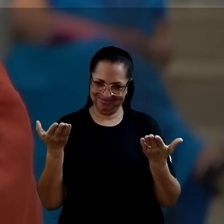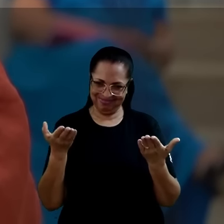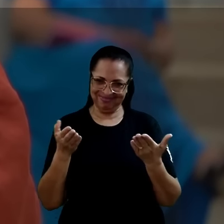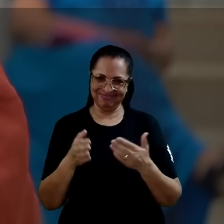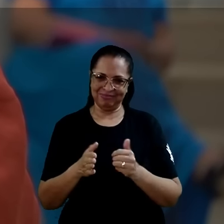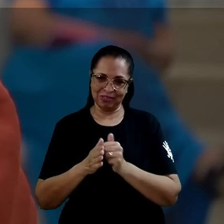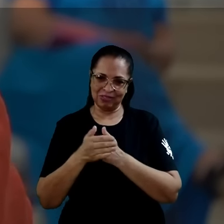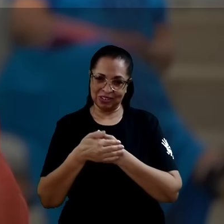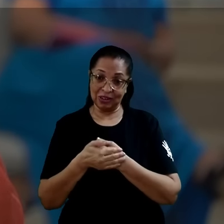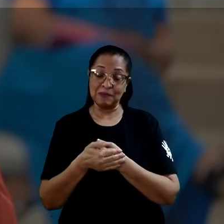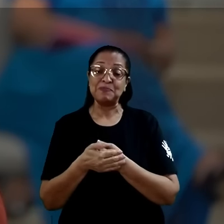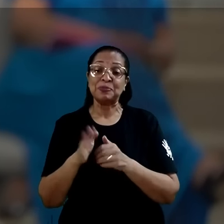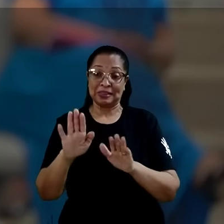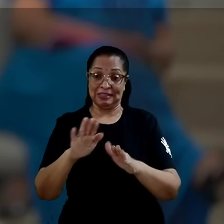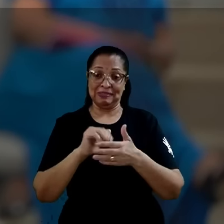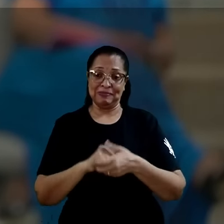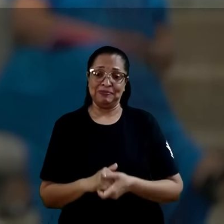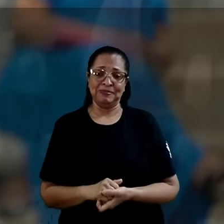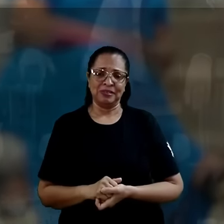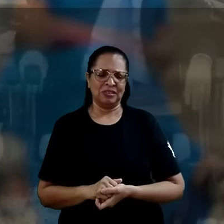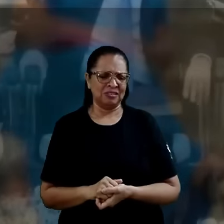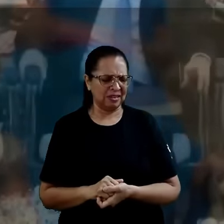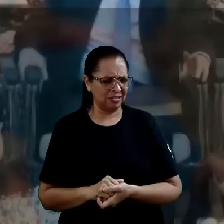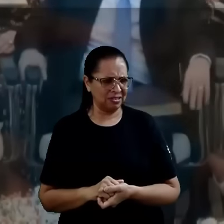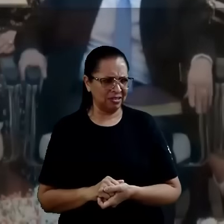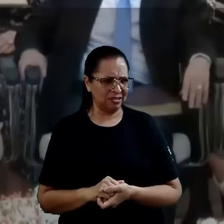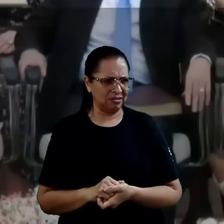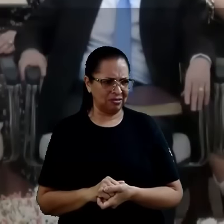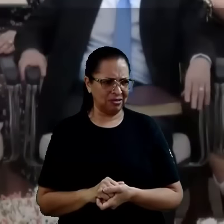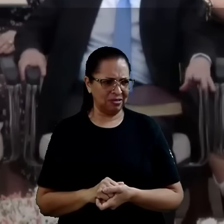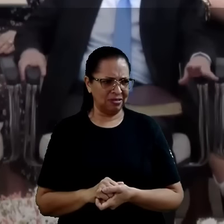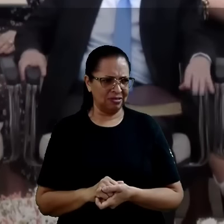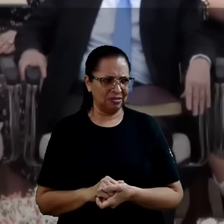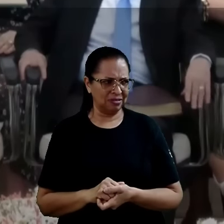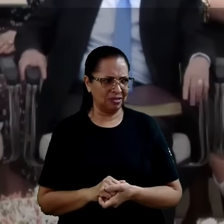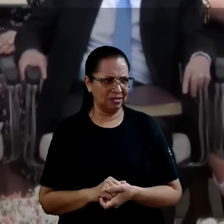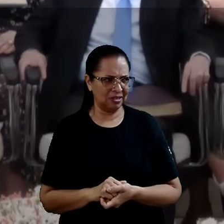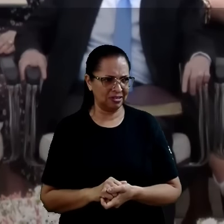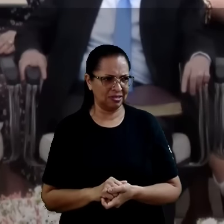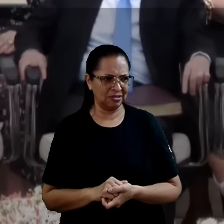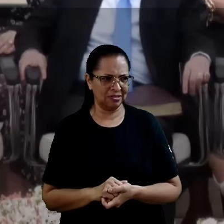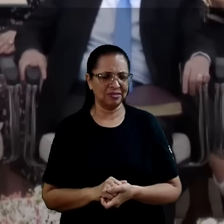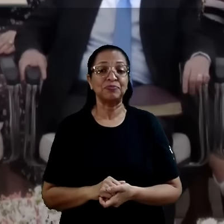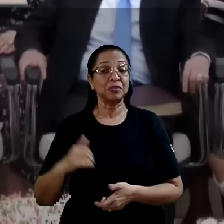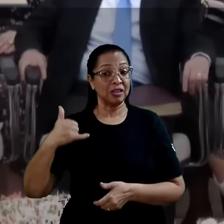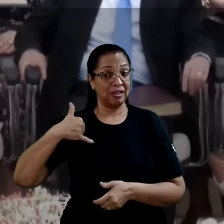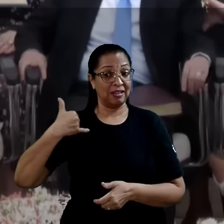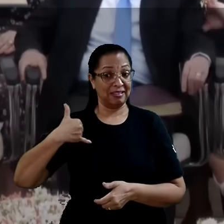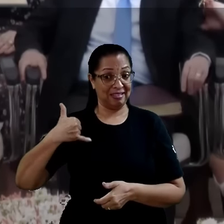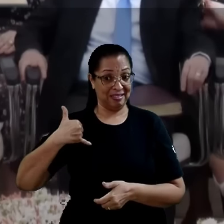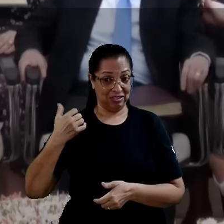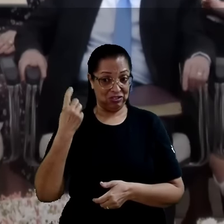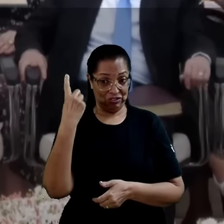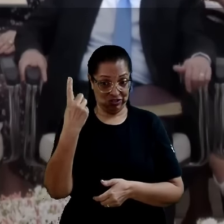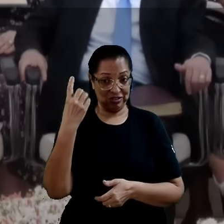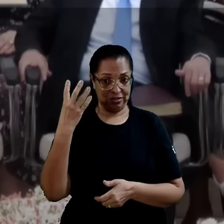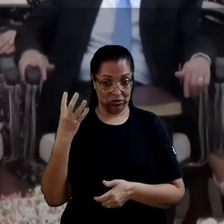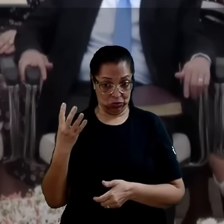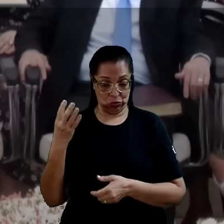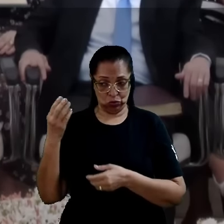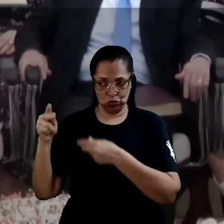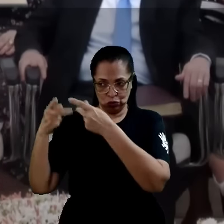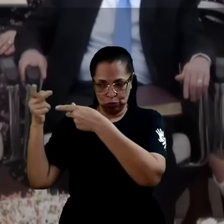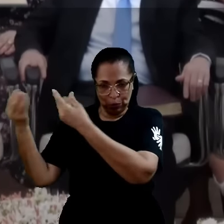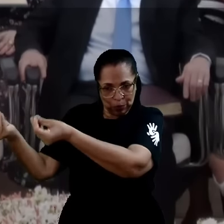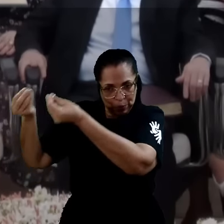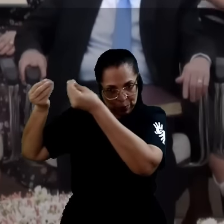desse tamanho de estudo que tenho até hoje e eu